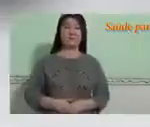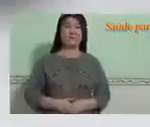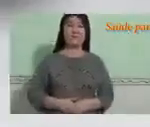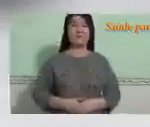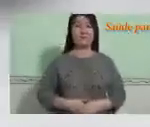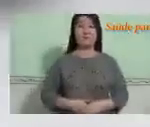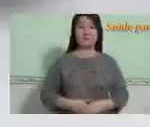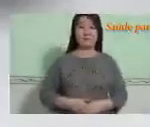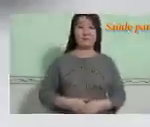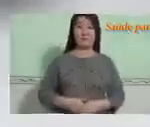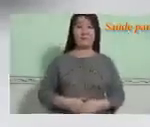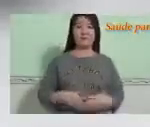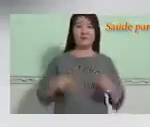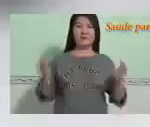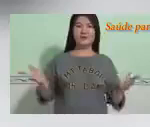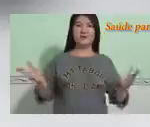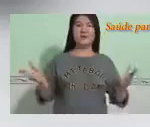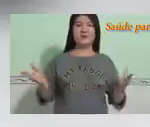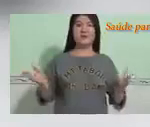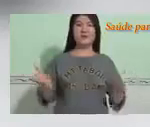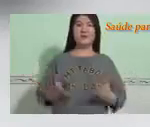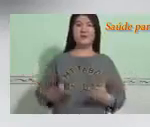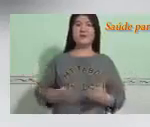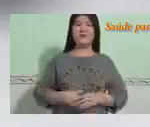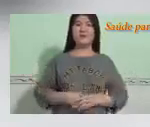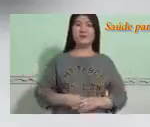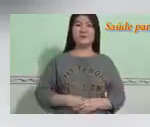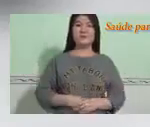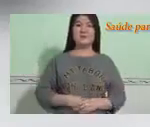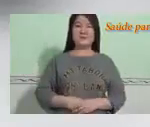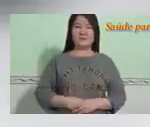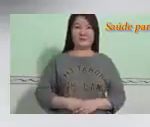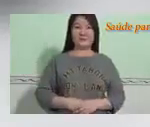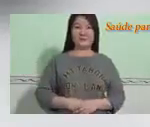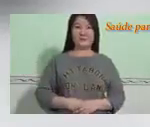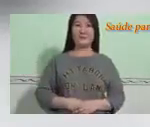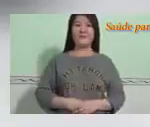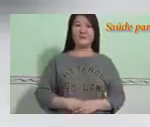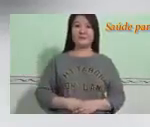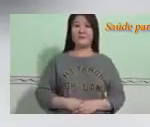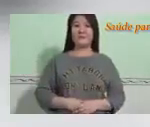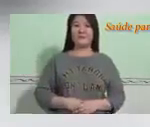Conheça outro tratamento natural alternativo para aliviar os sintomas da fibromialgia.